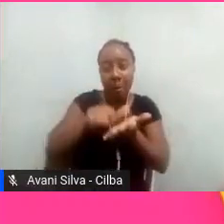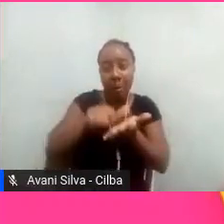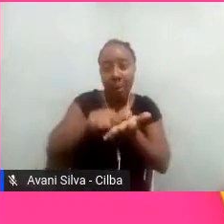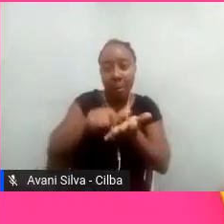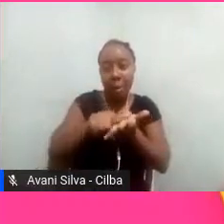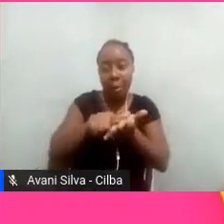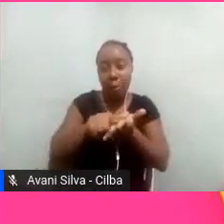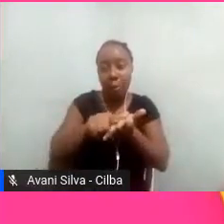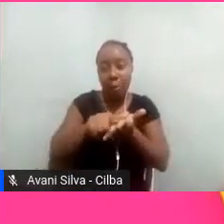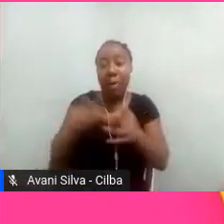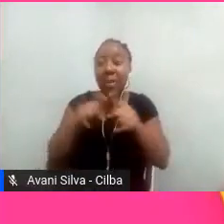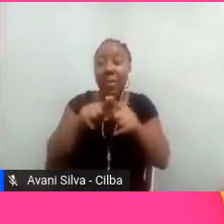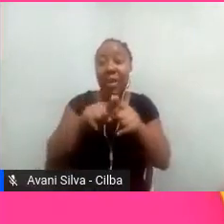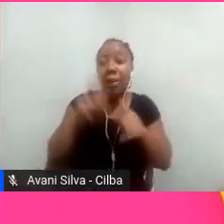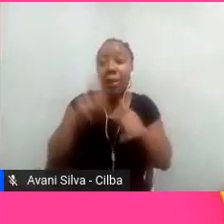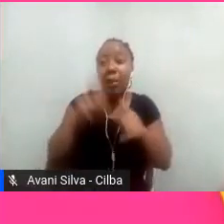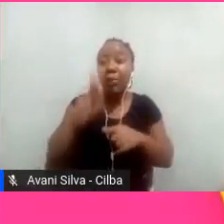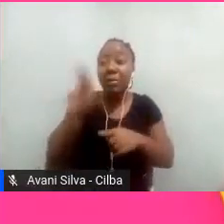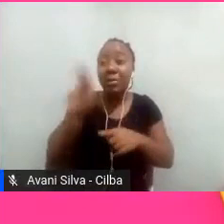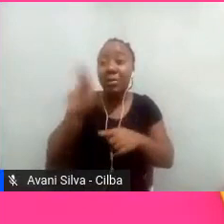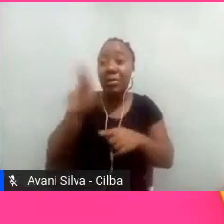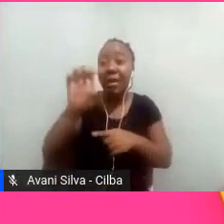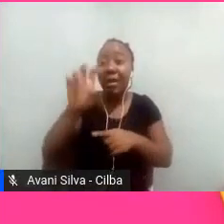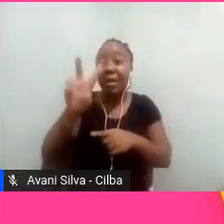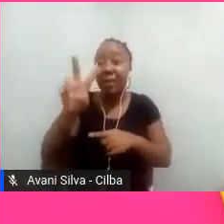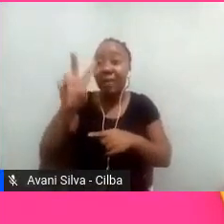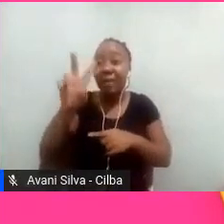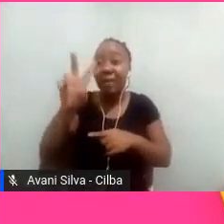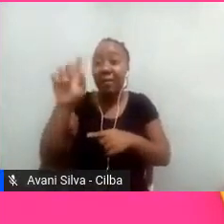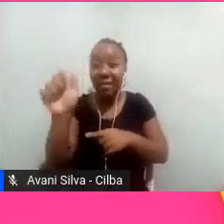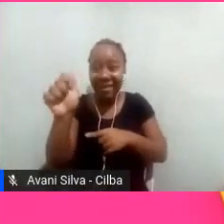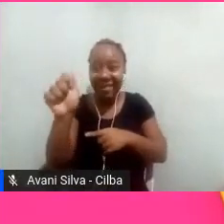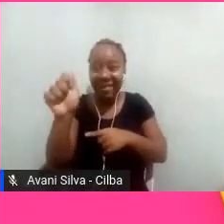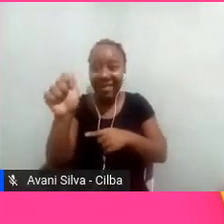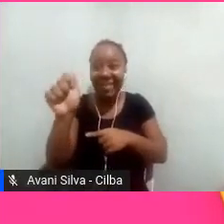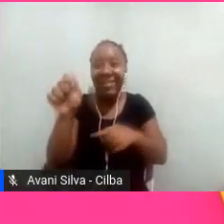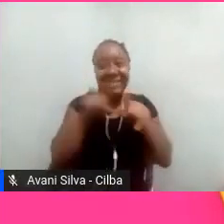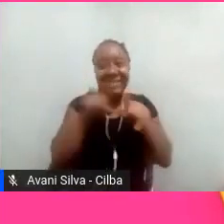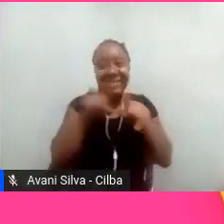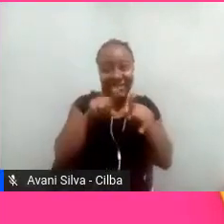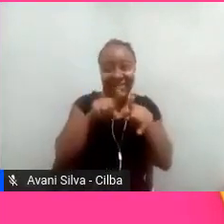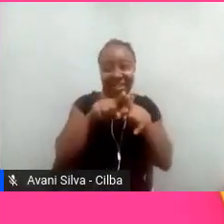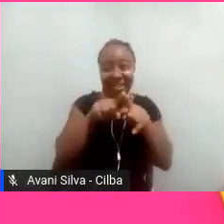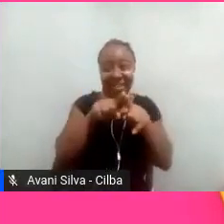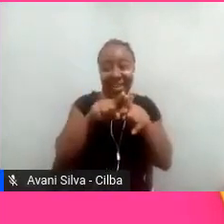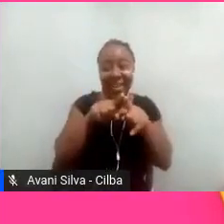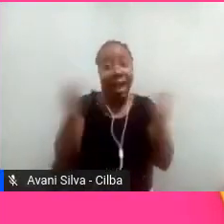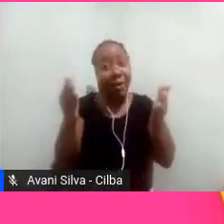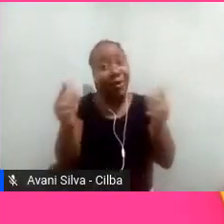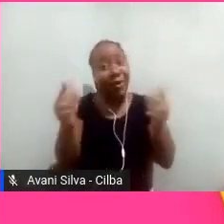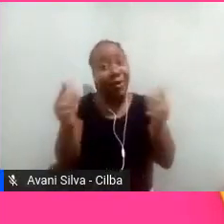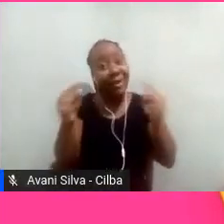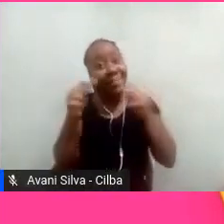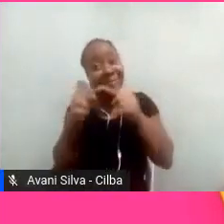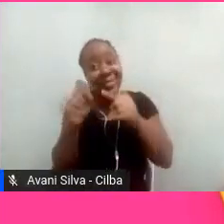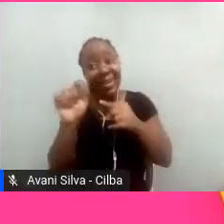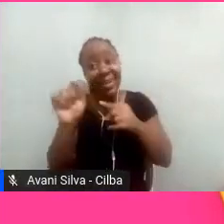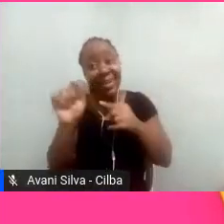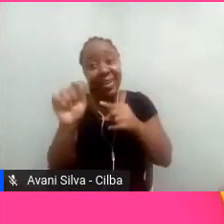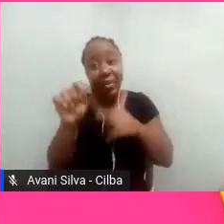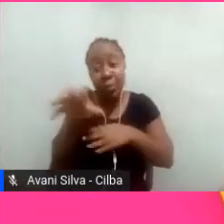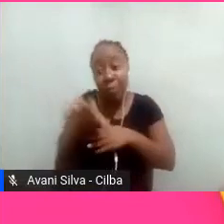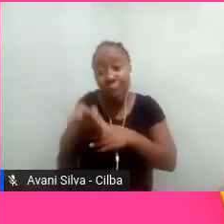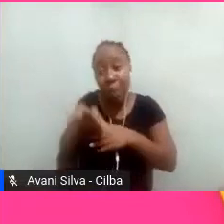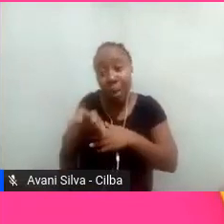ó. Só que sabe o que isso virou? Isso virou um mousepad. E